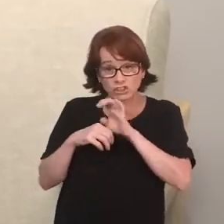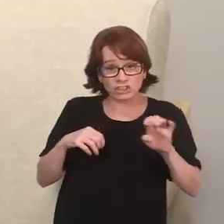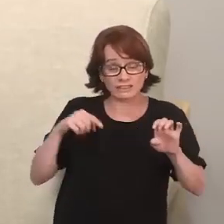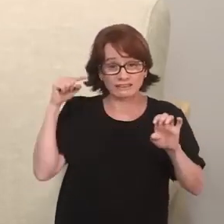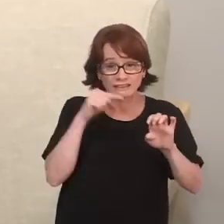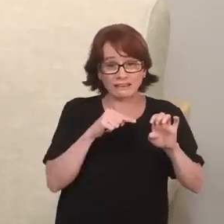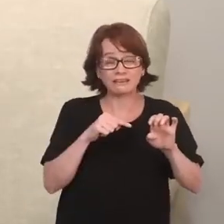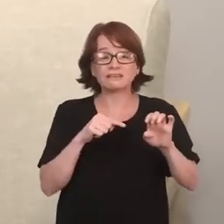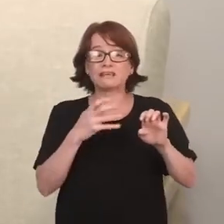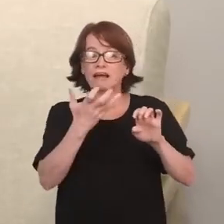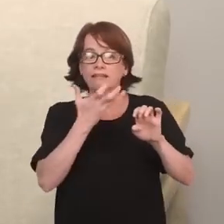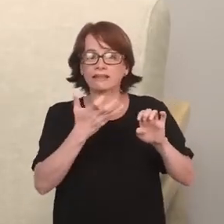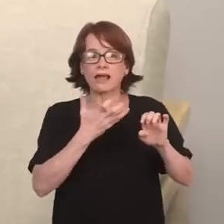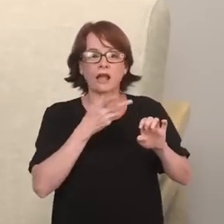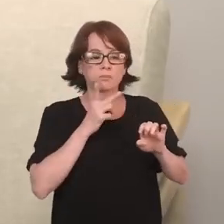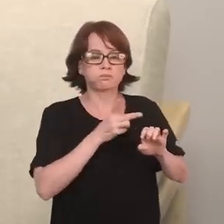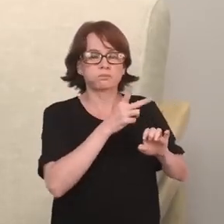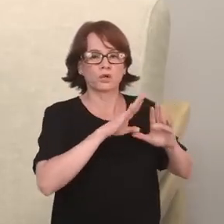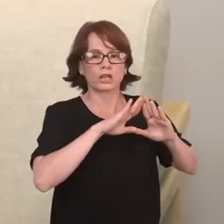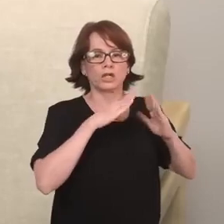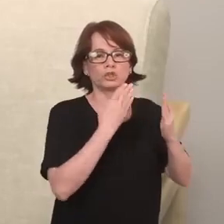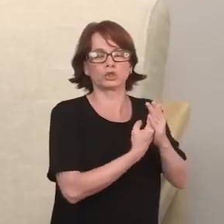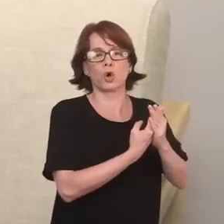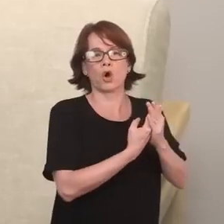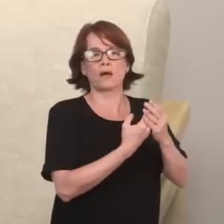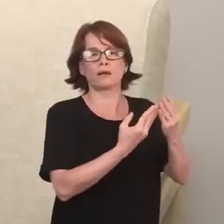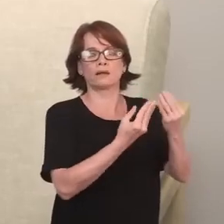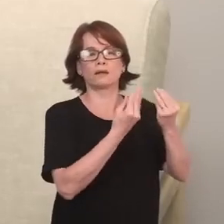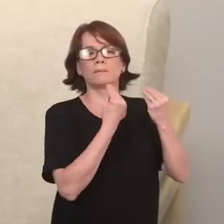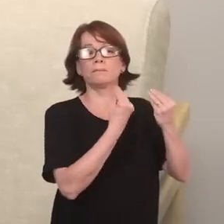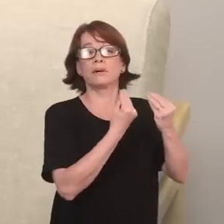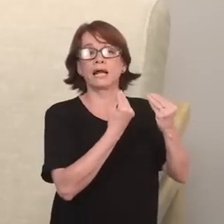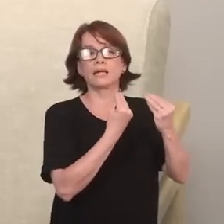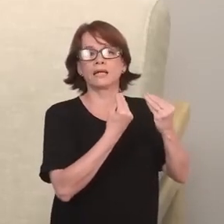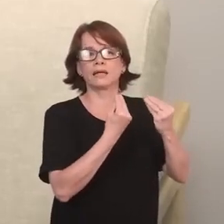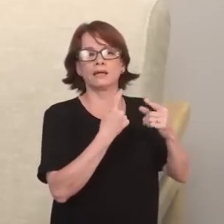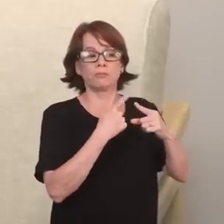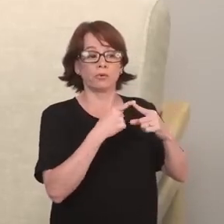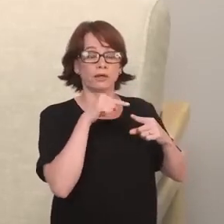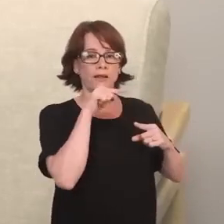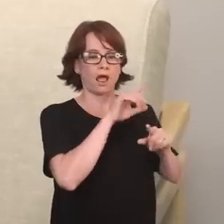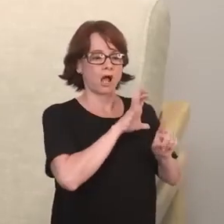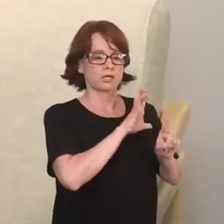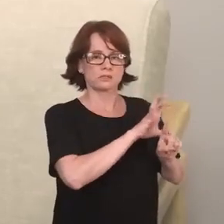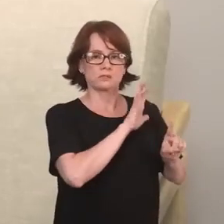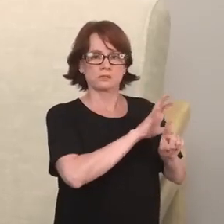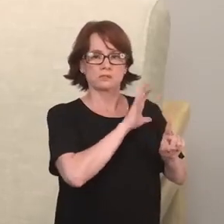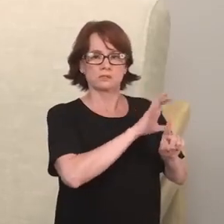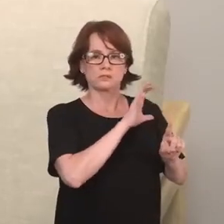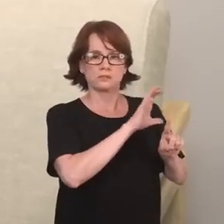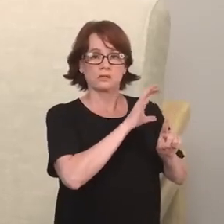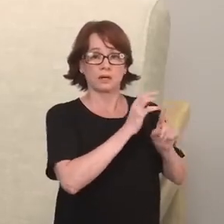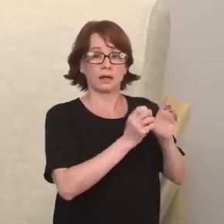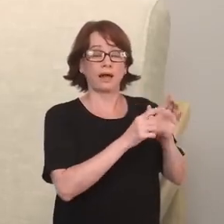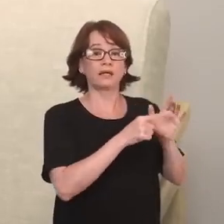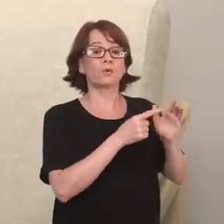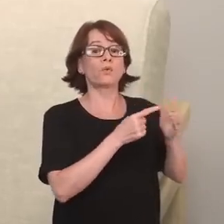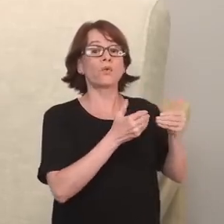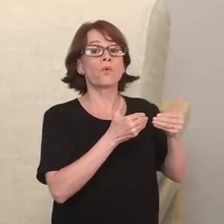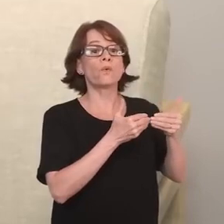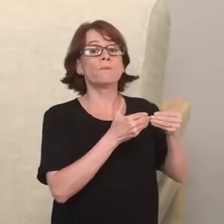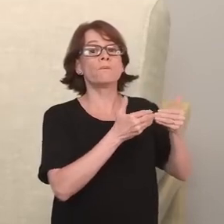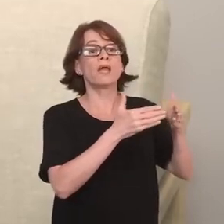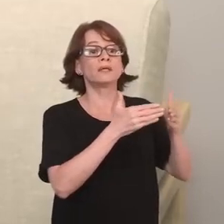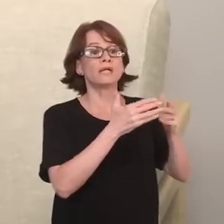realmente, né, o alvo deles. Porque é ali que eles formam a militância, que eles ficam